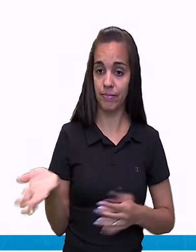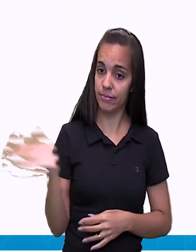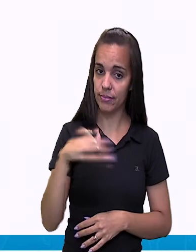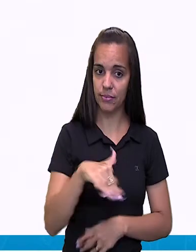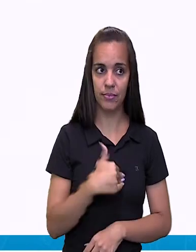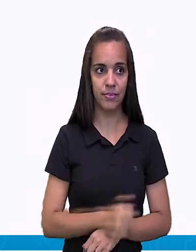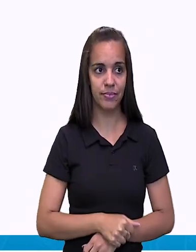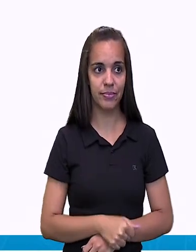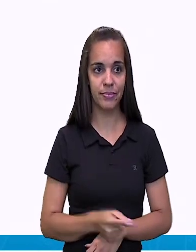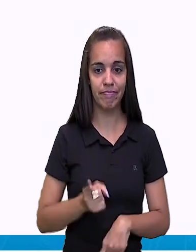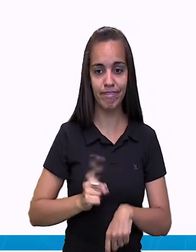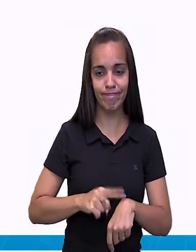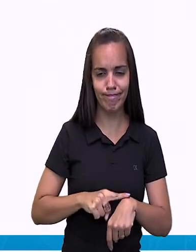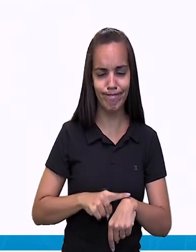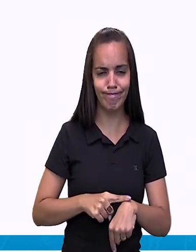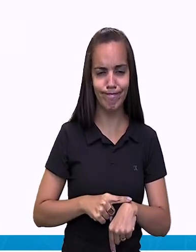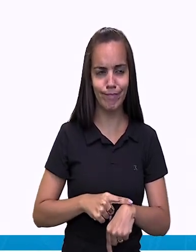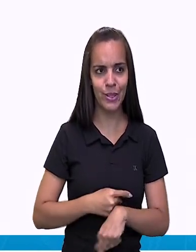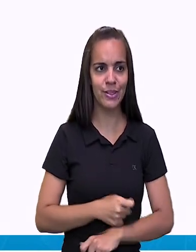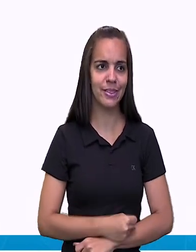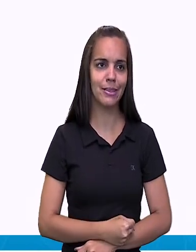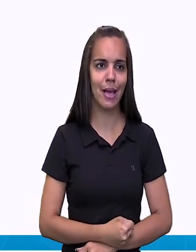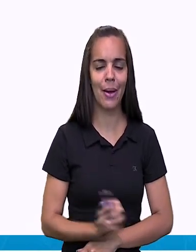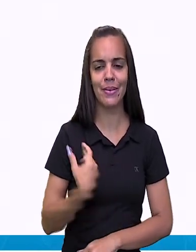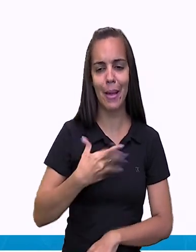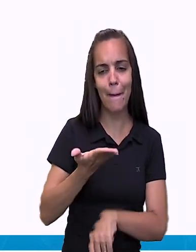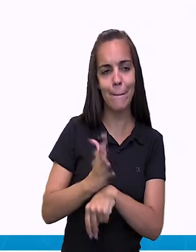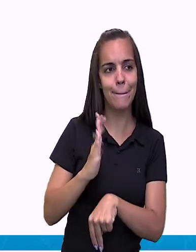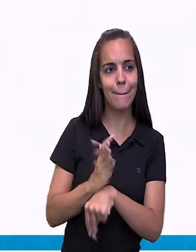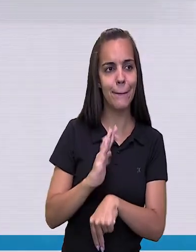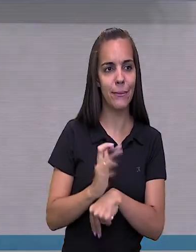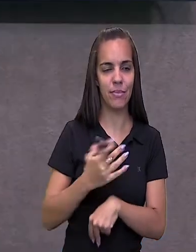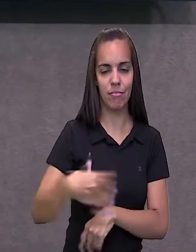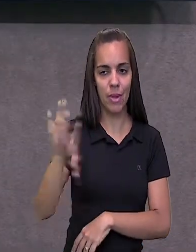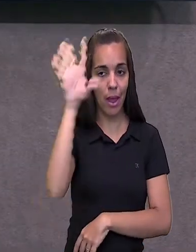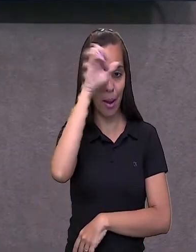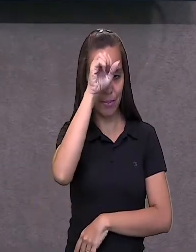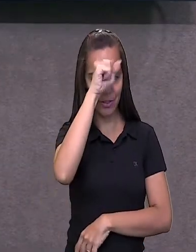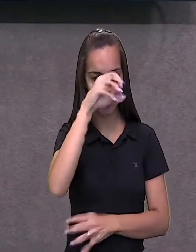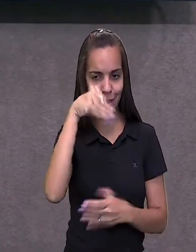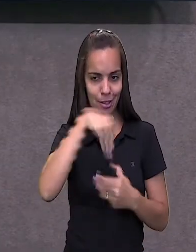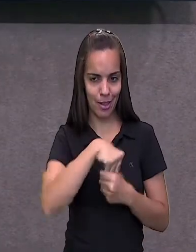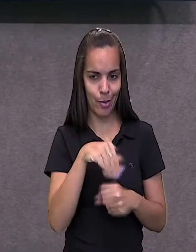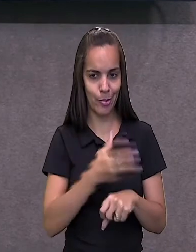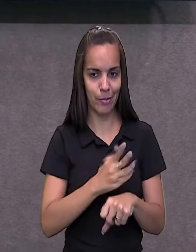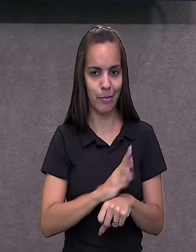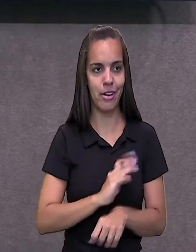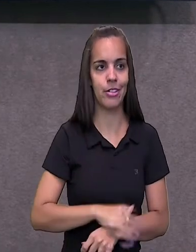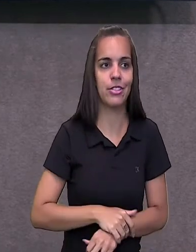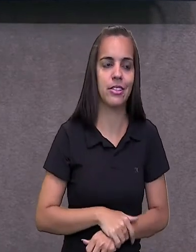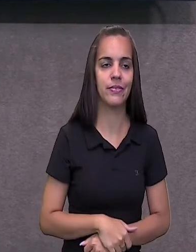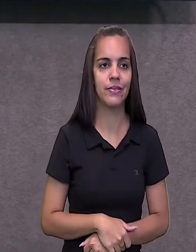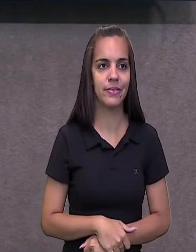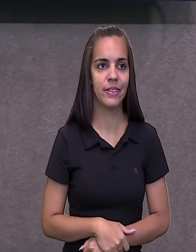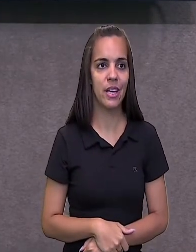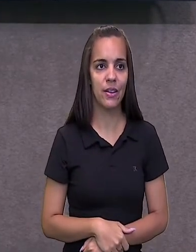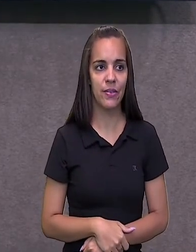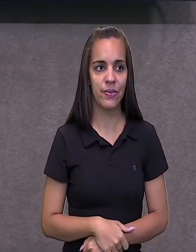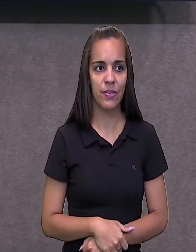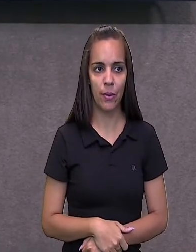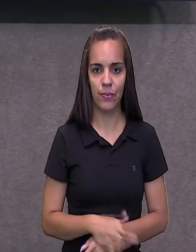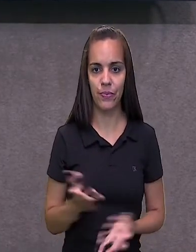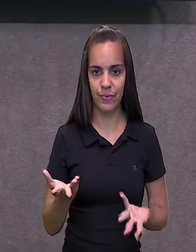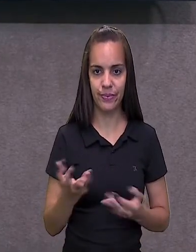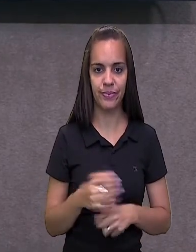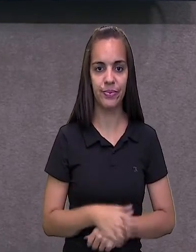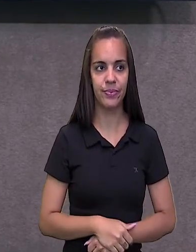Agora, chegou o momento prático da nossa aula. Vamos aprender na prática, isso mesmo.